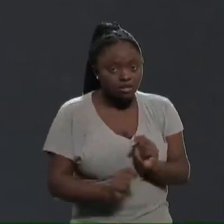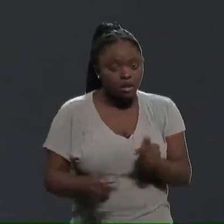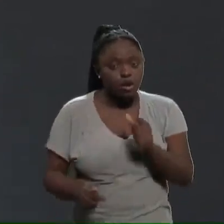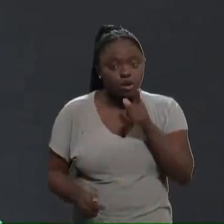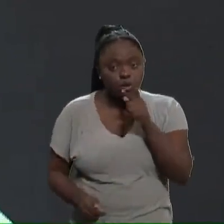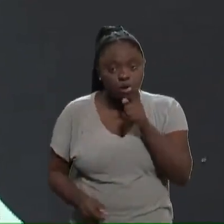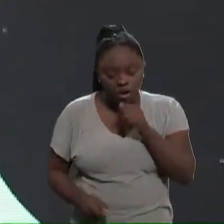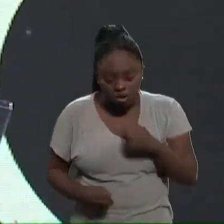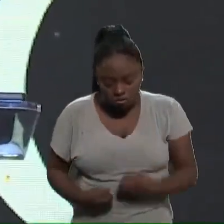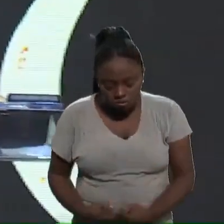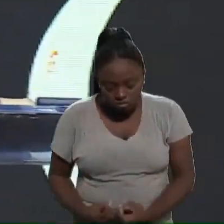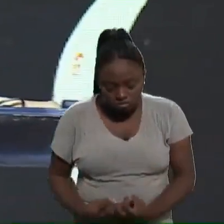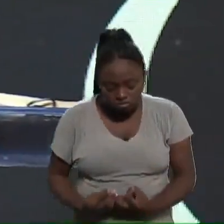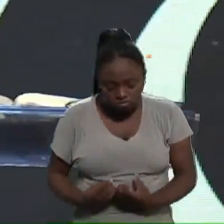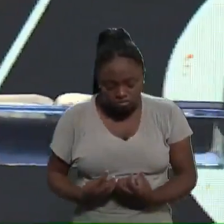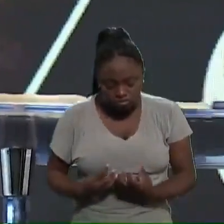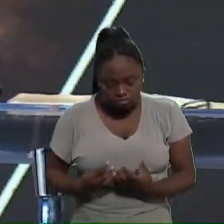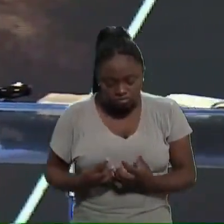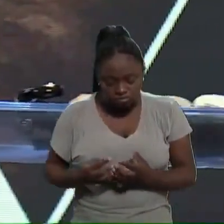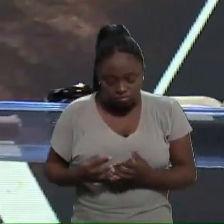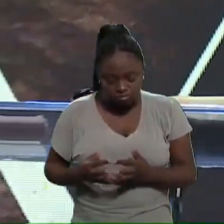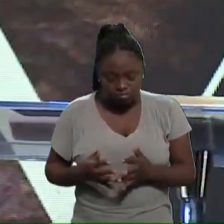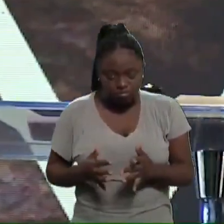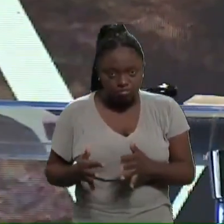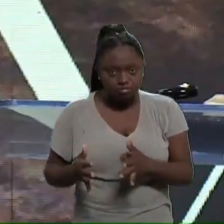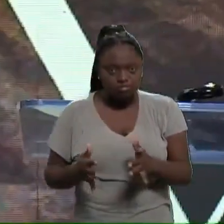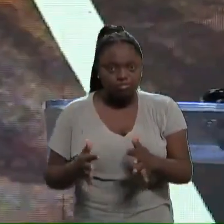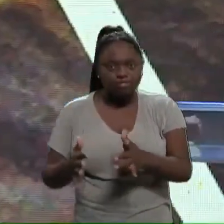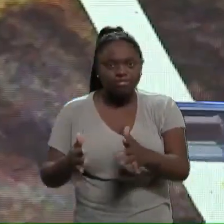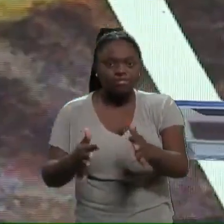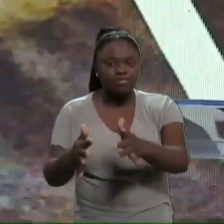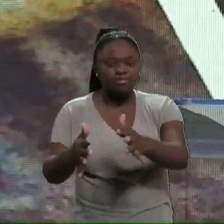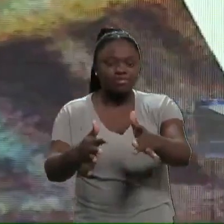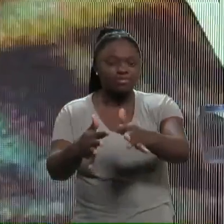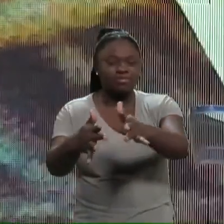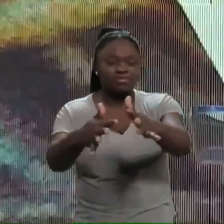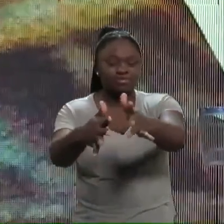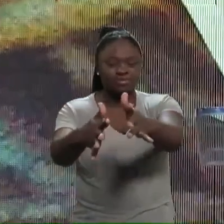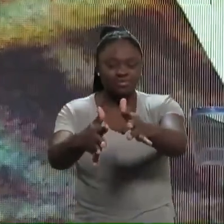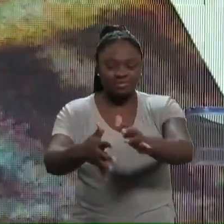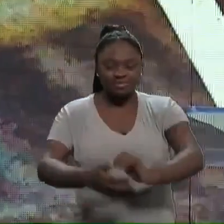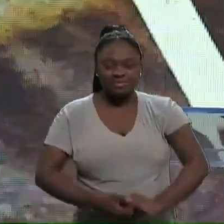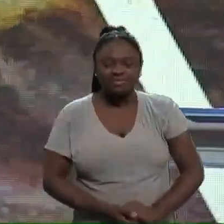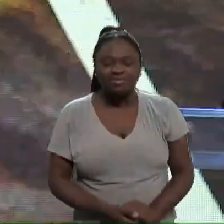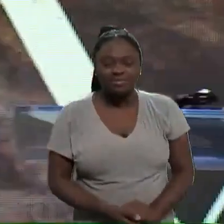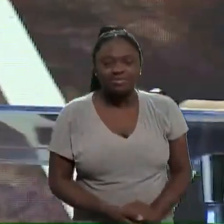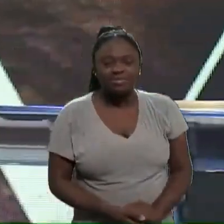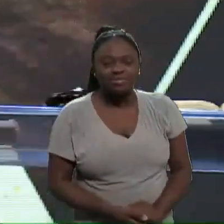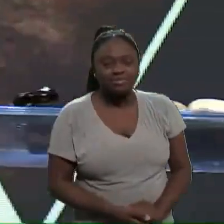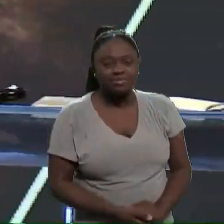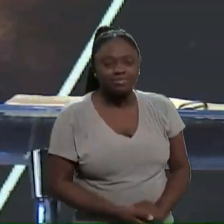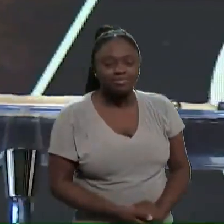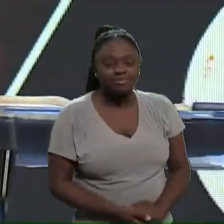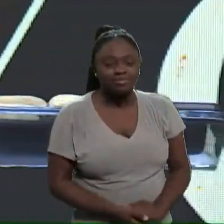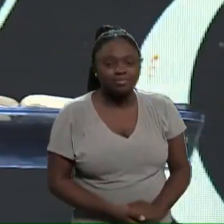Vou falar de novo. Farei brotar rios na terra seca.